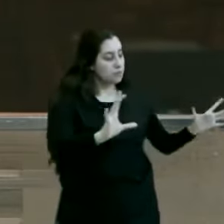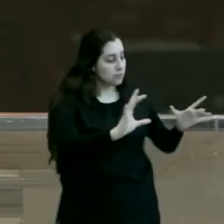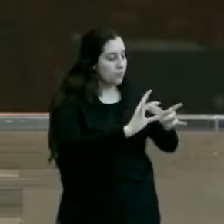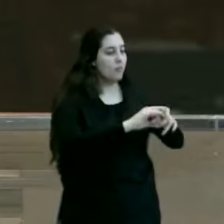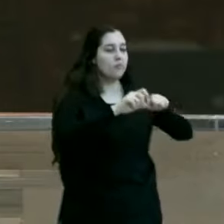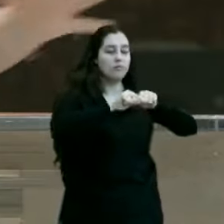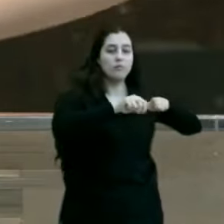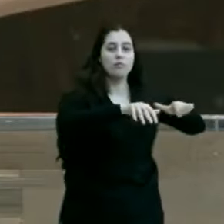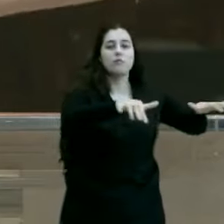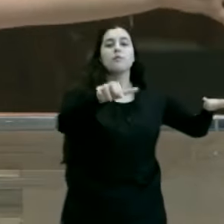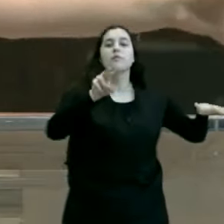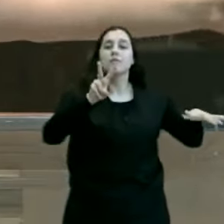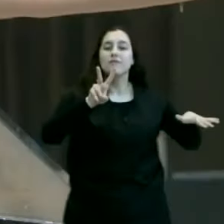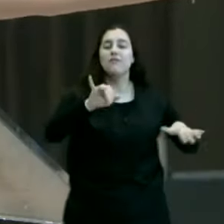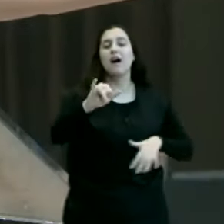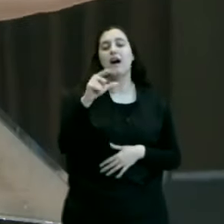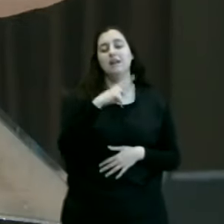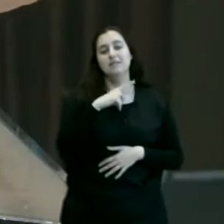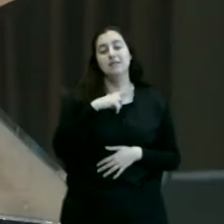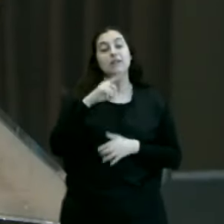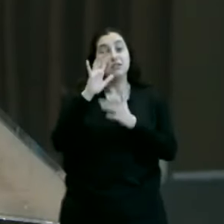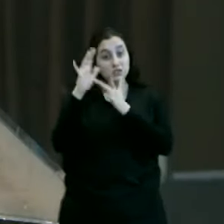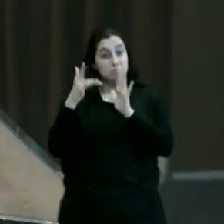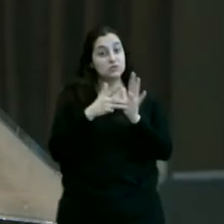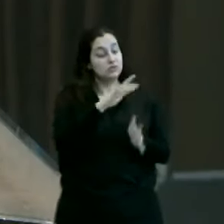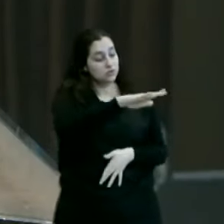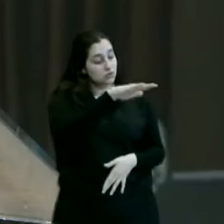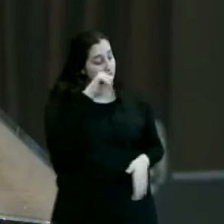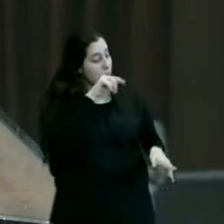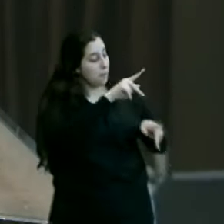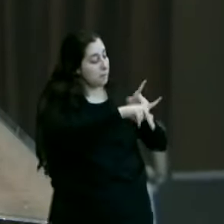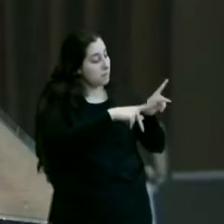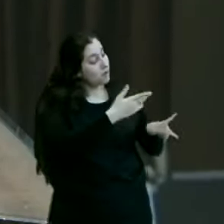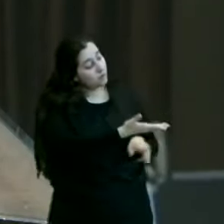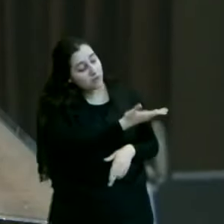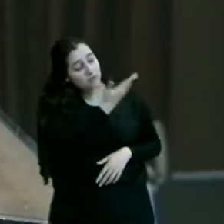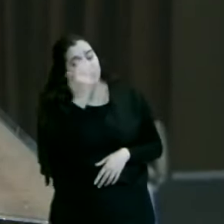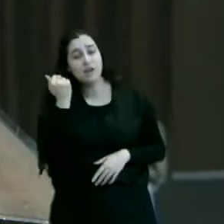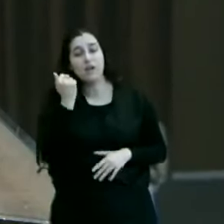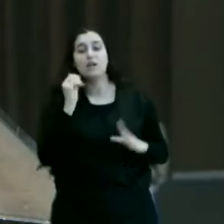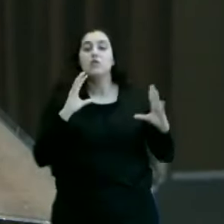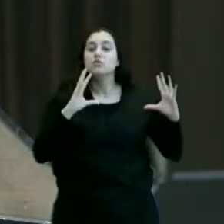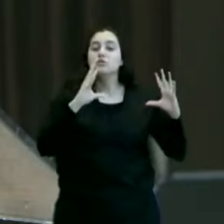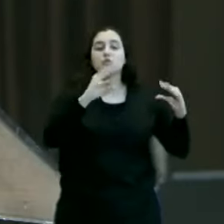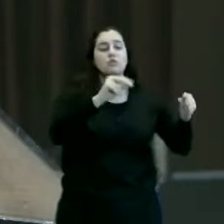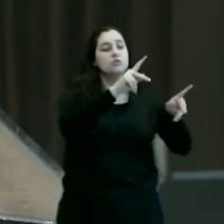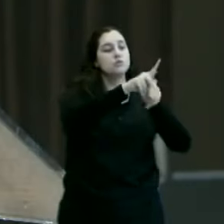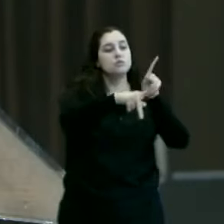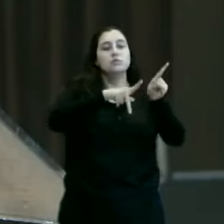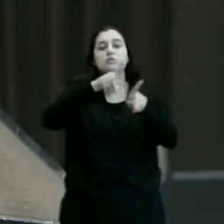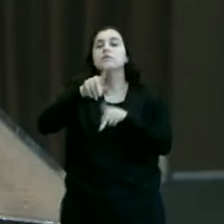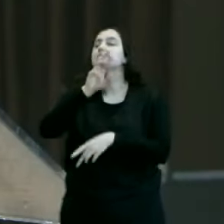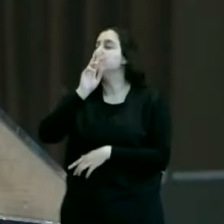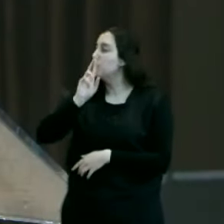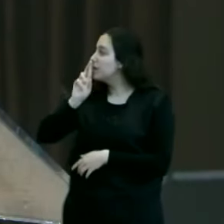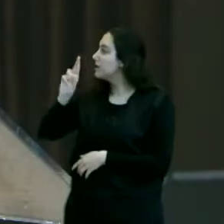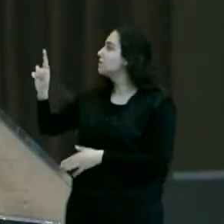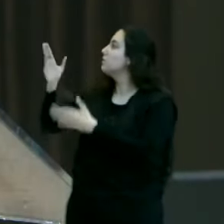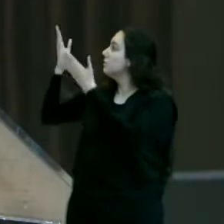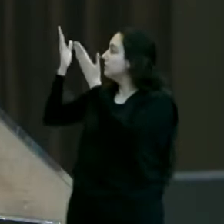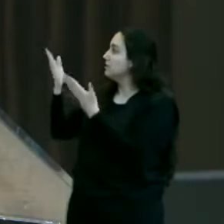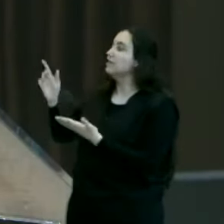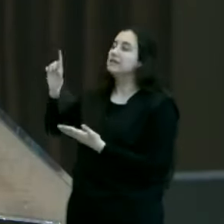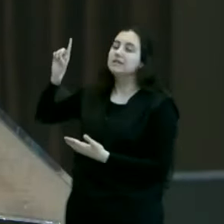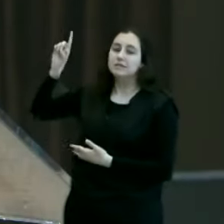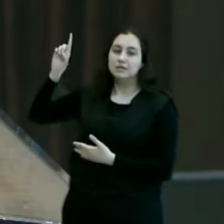toca a trombeta e ele chama o povo de Deus, e todas as tribos respondem a esse